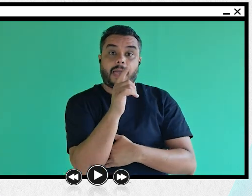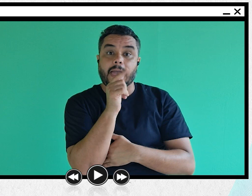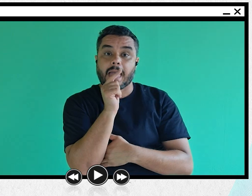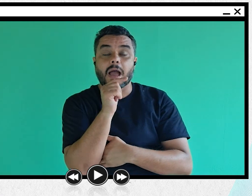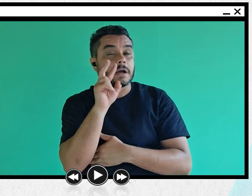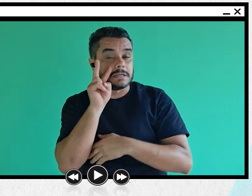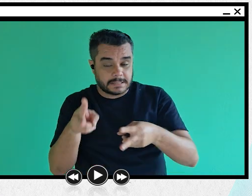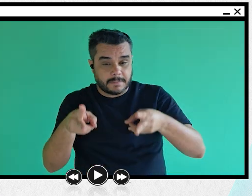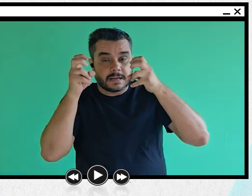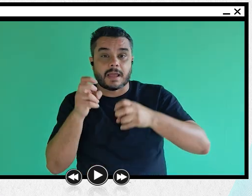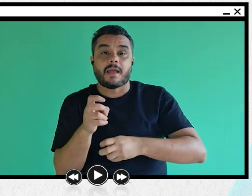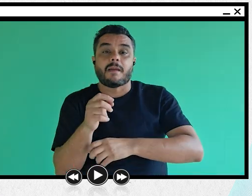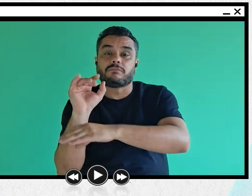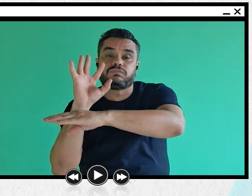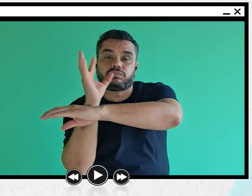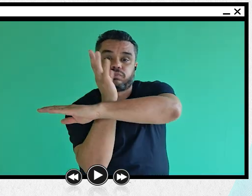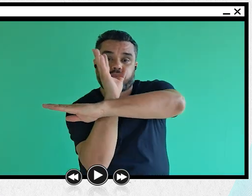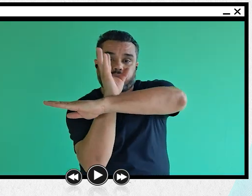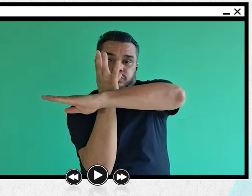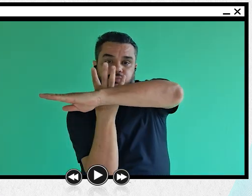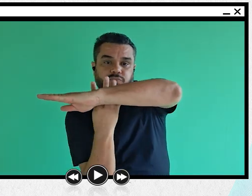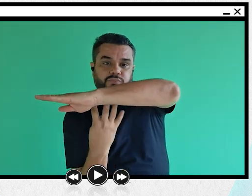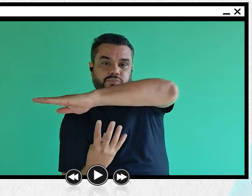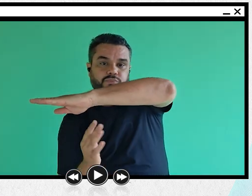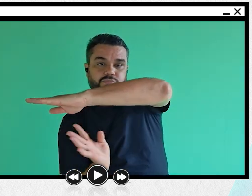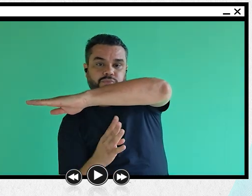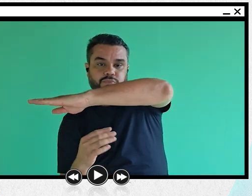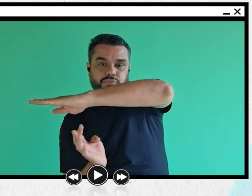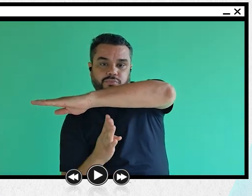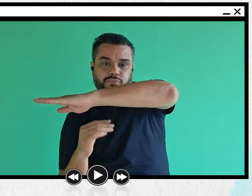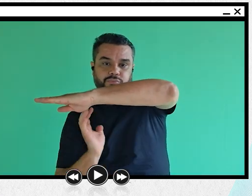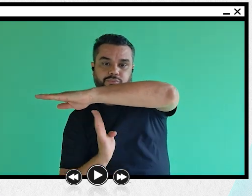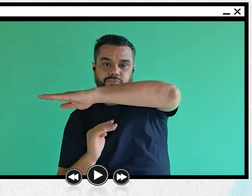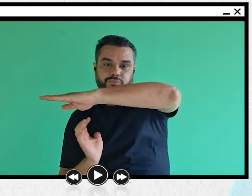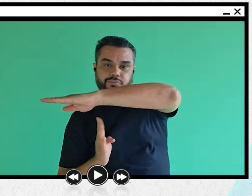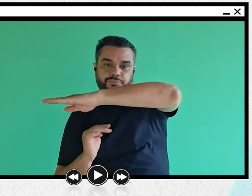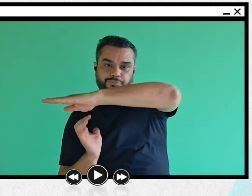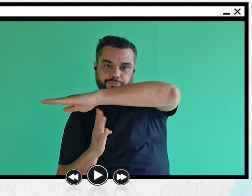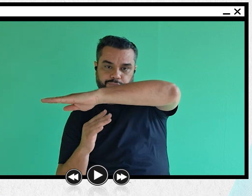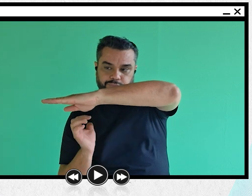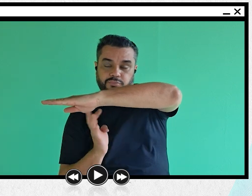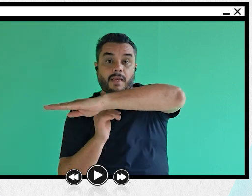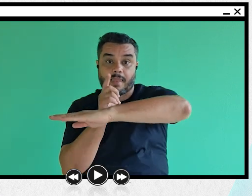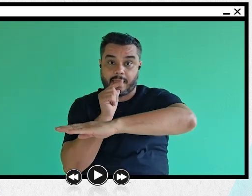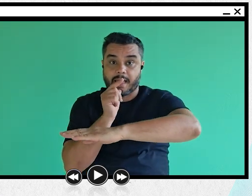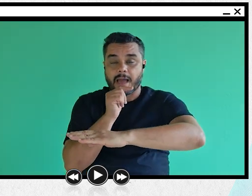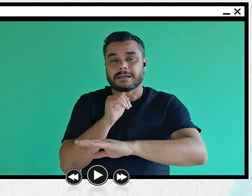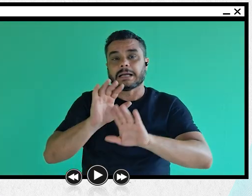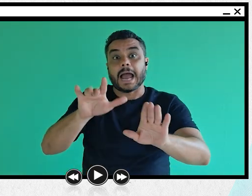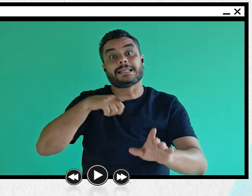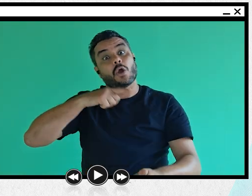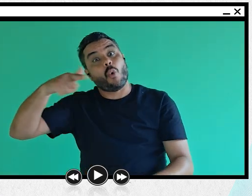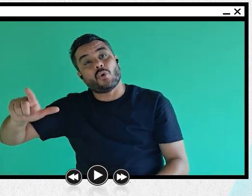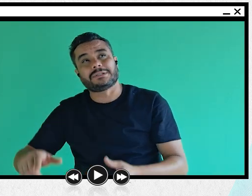as macrófitas flutuantes, como é o caso da... nossa, esqueci o nome. Né? Mas você